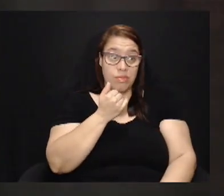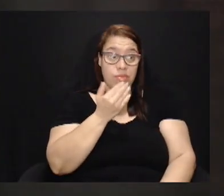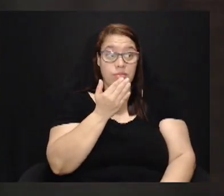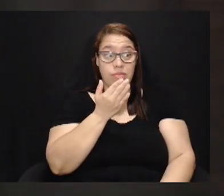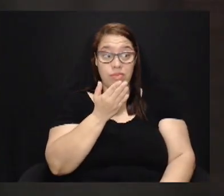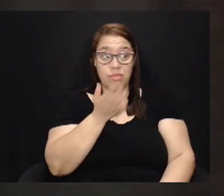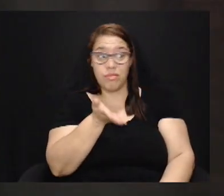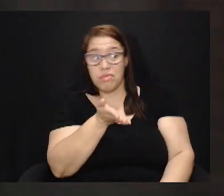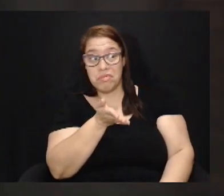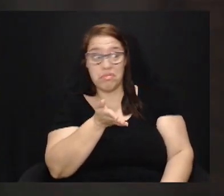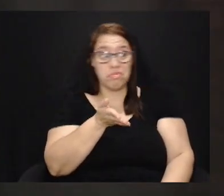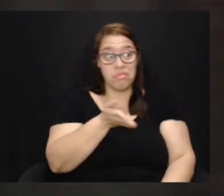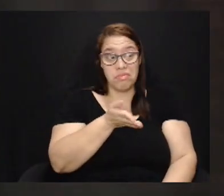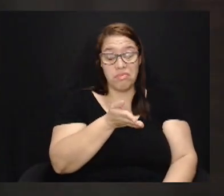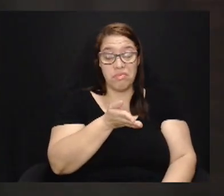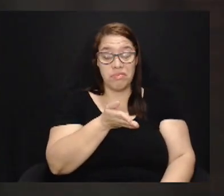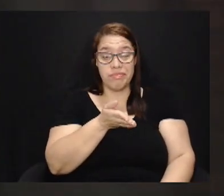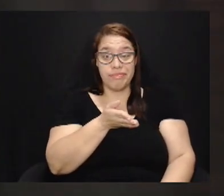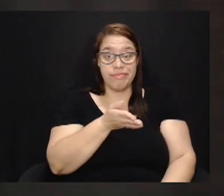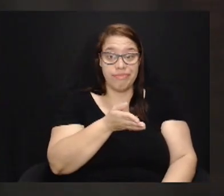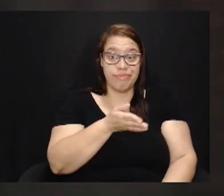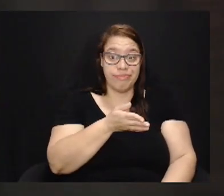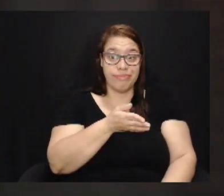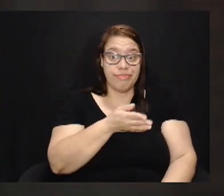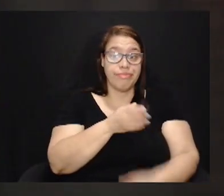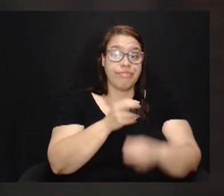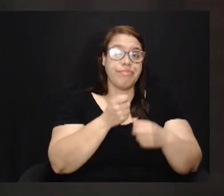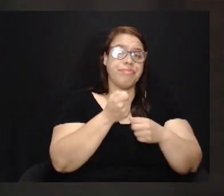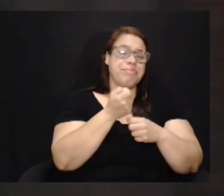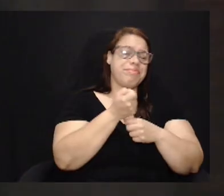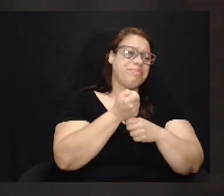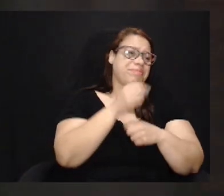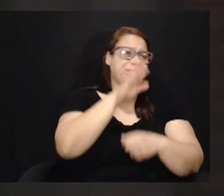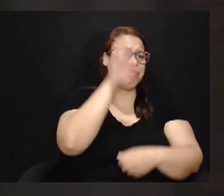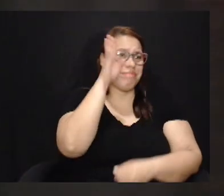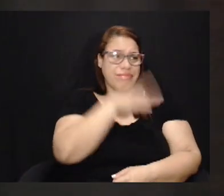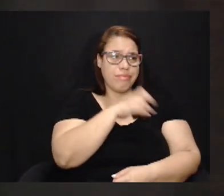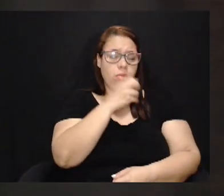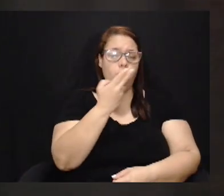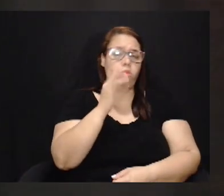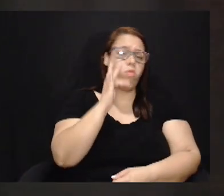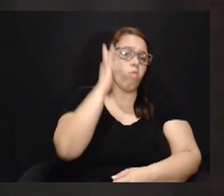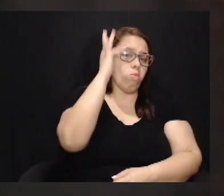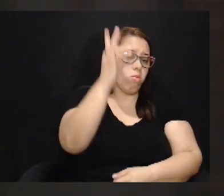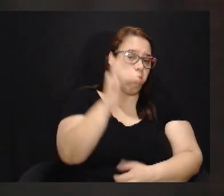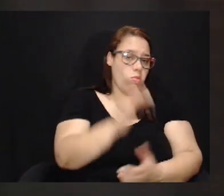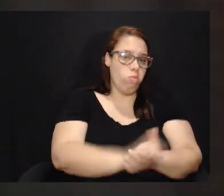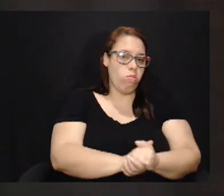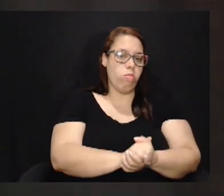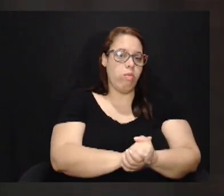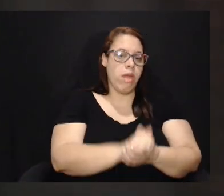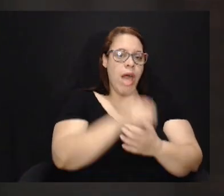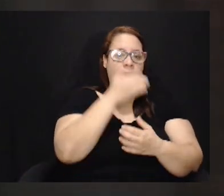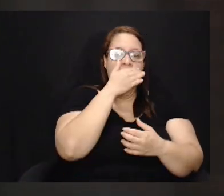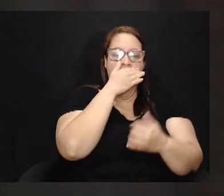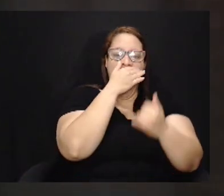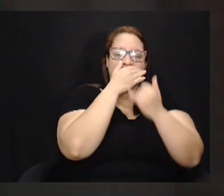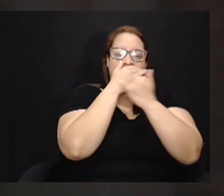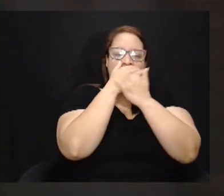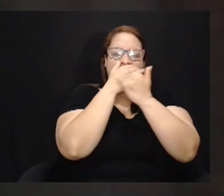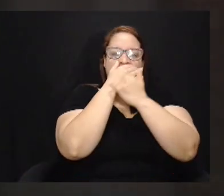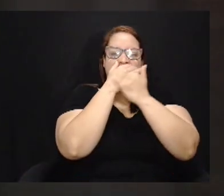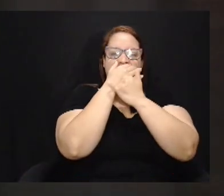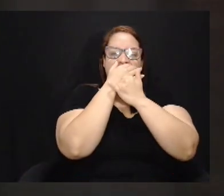uma maneira que vá me fazer mal, hoje ou futuramente. E então eu vou buscar só